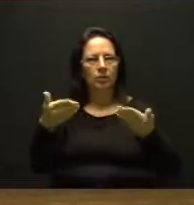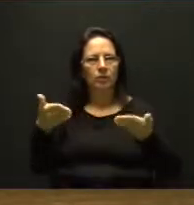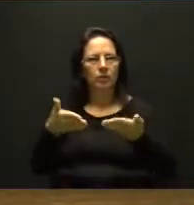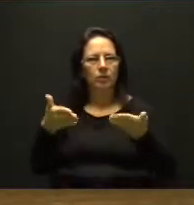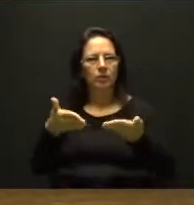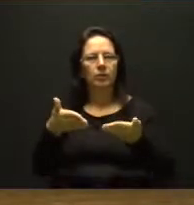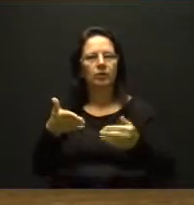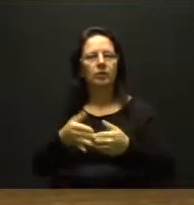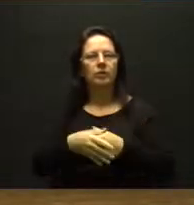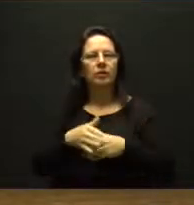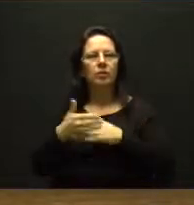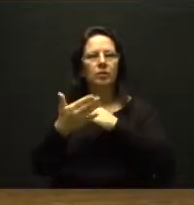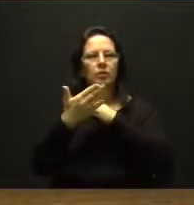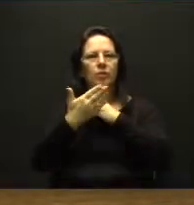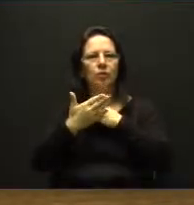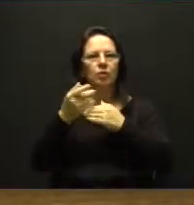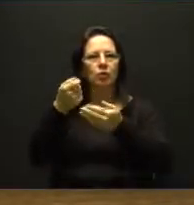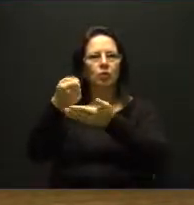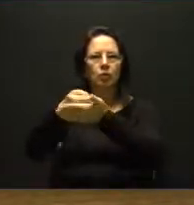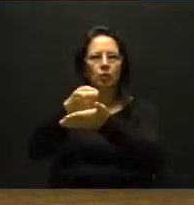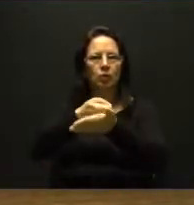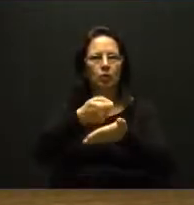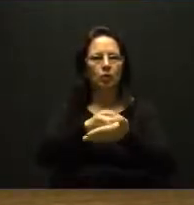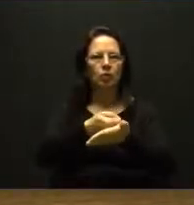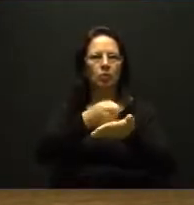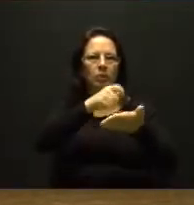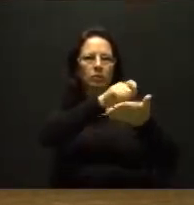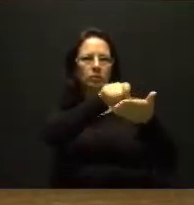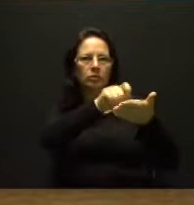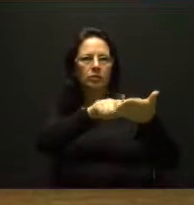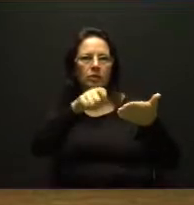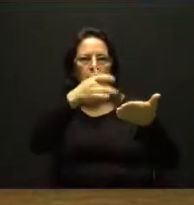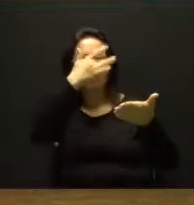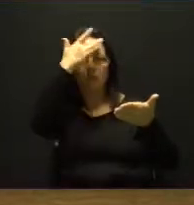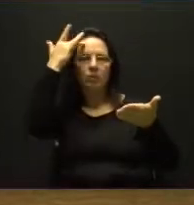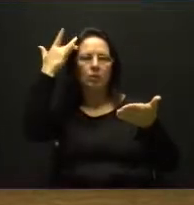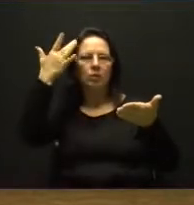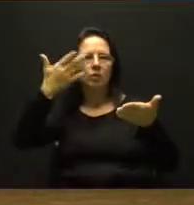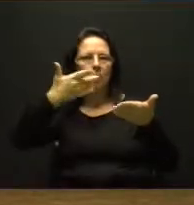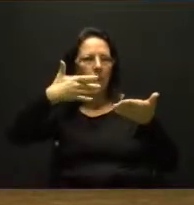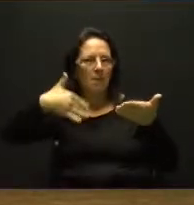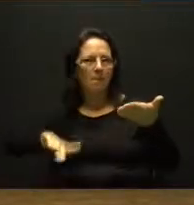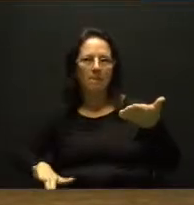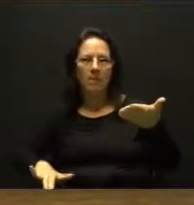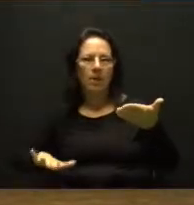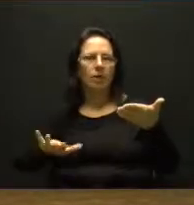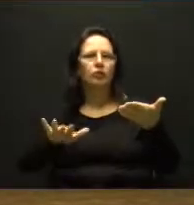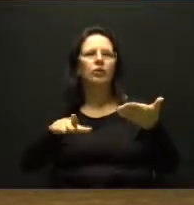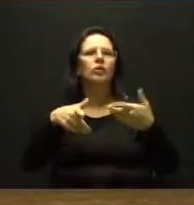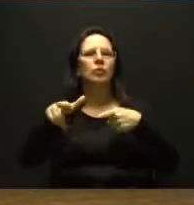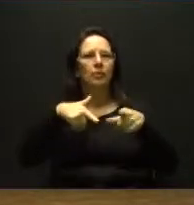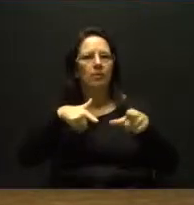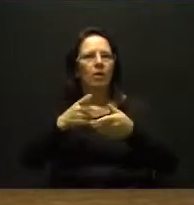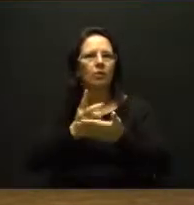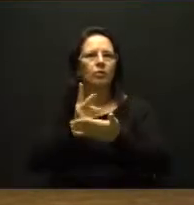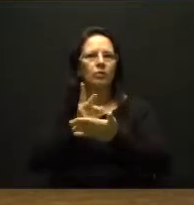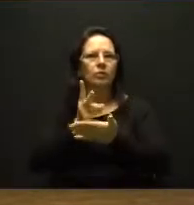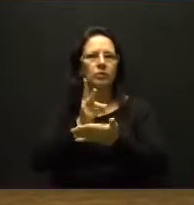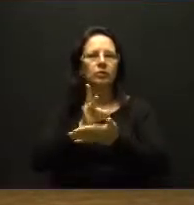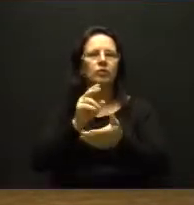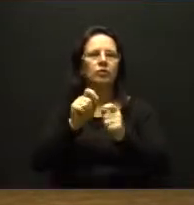fazer isso nos ajude a cobrar essa fatura para que o momento não seja lesado e que o serviço continue sendo é